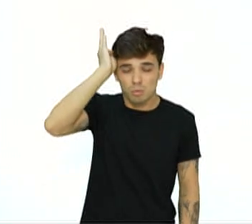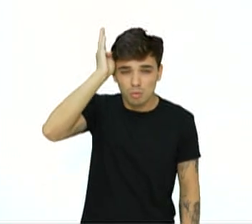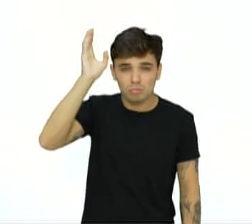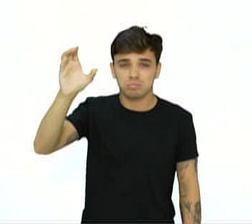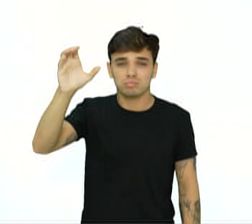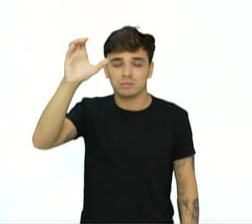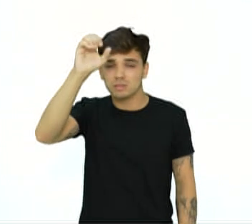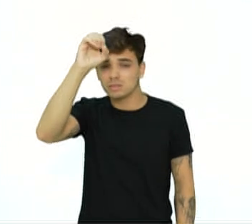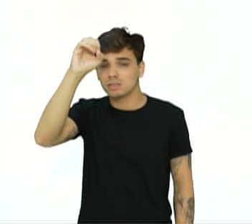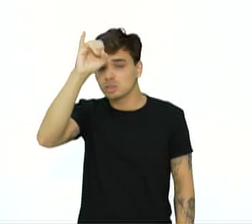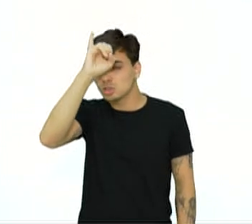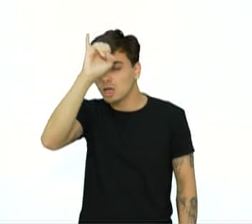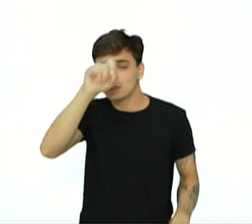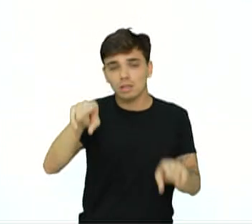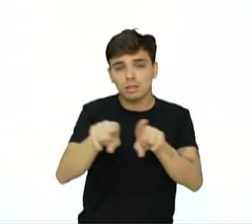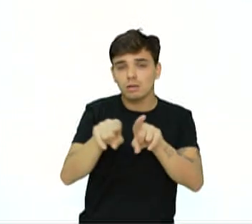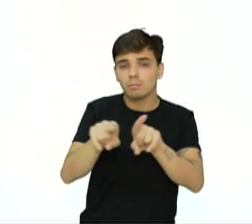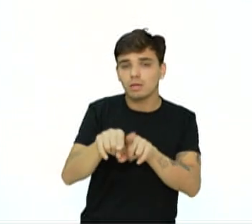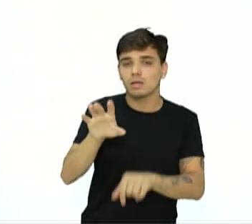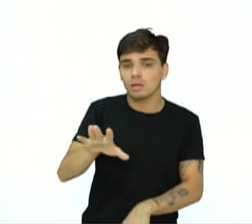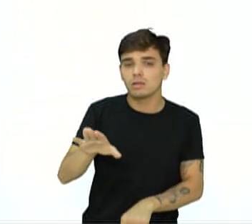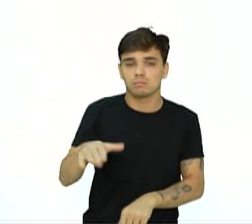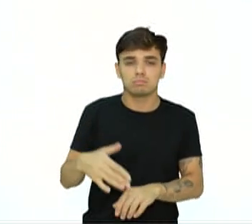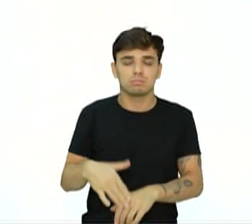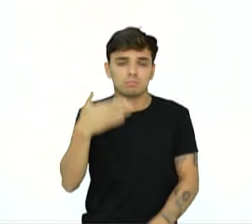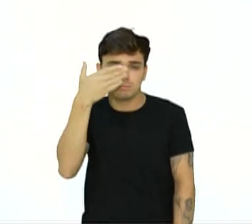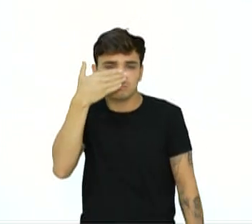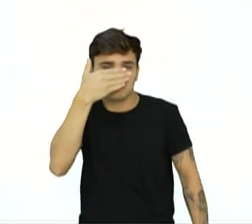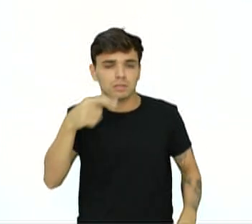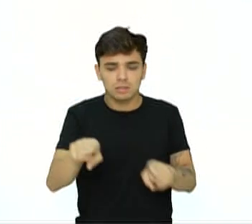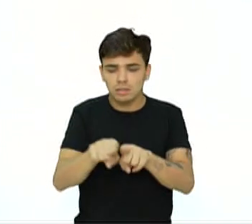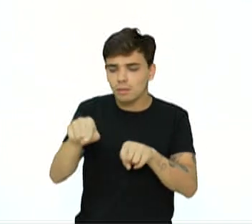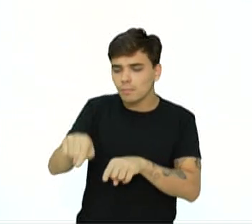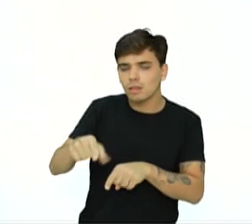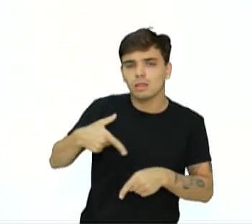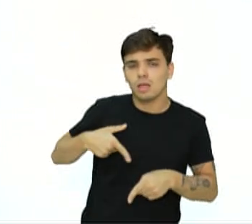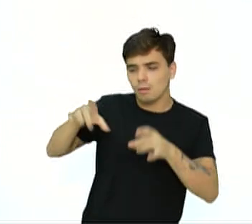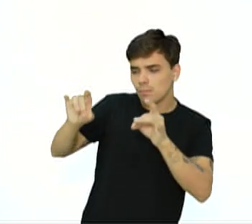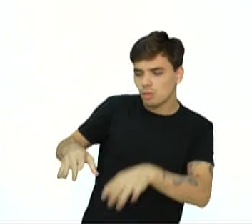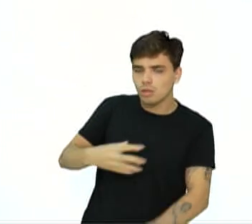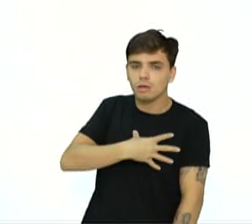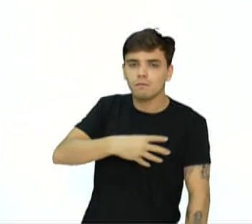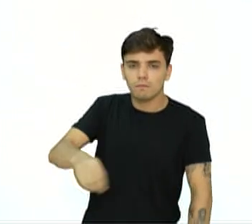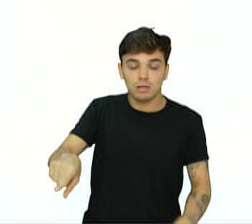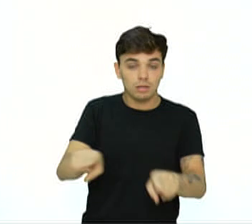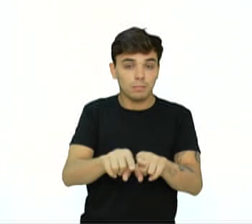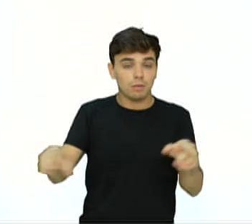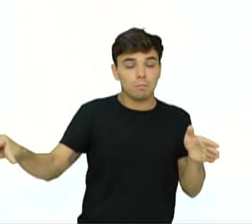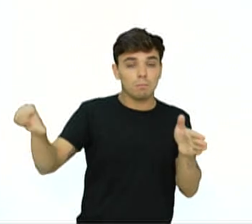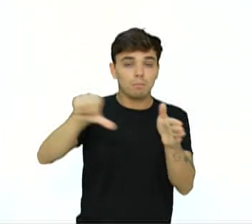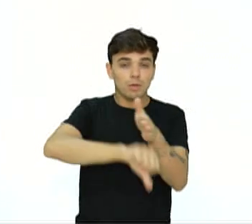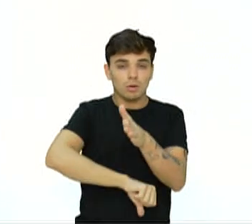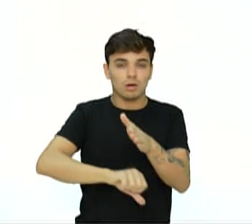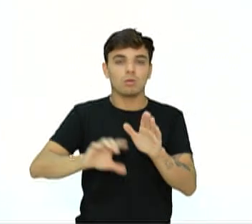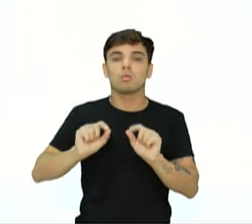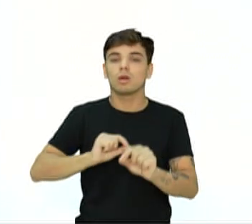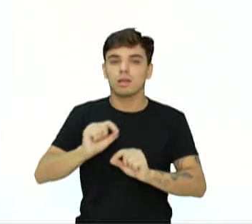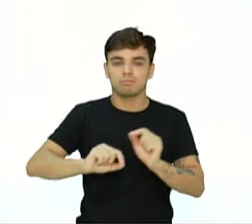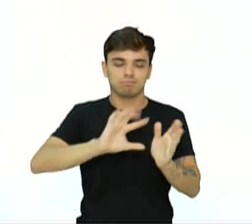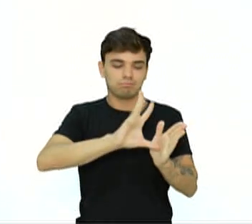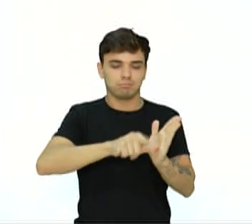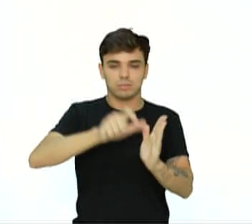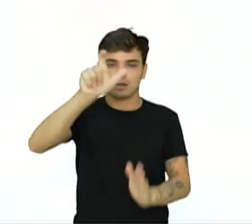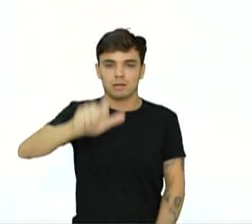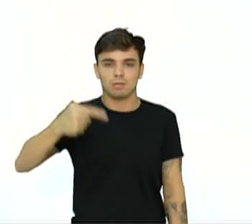ignorância política nasce a prostituta, o menor abandonado e o pior de todos os bandidos,